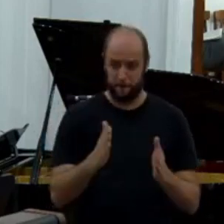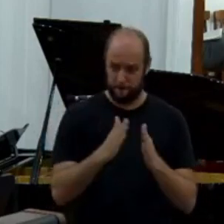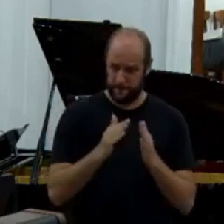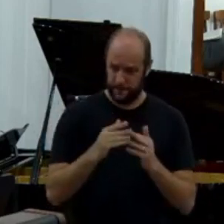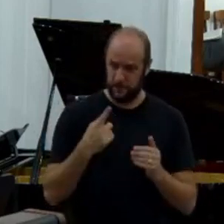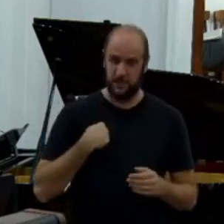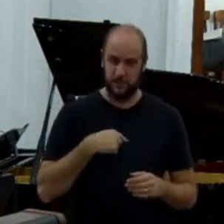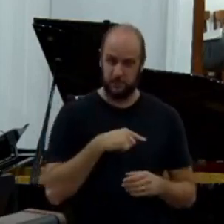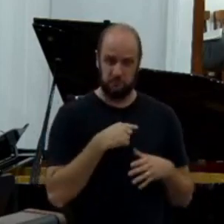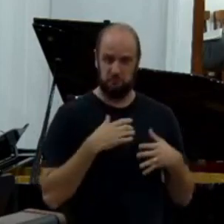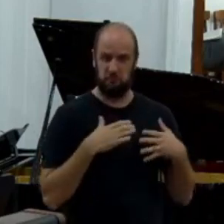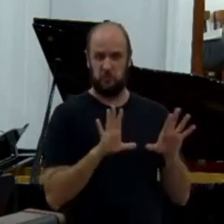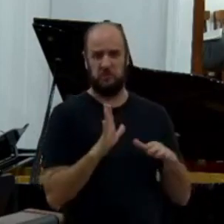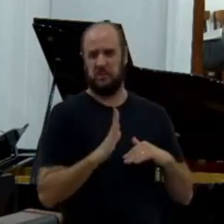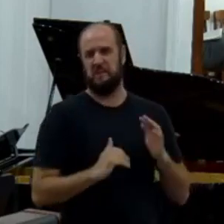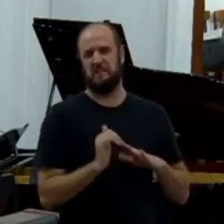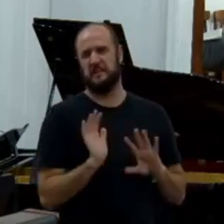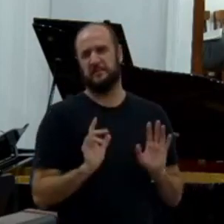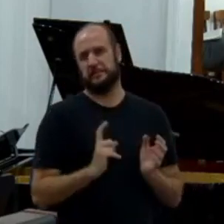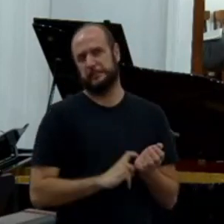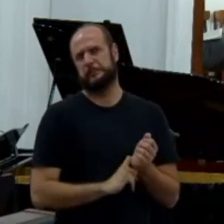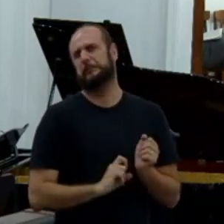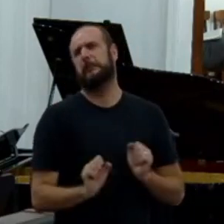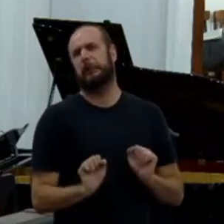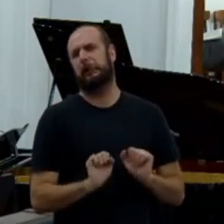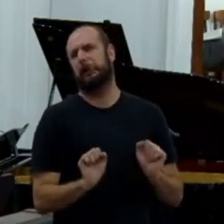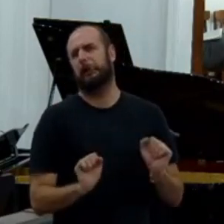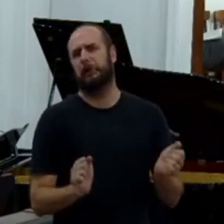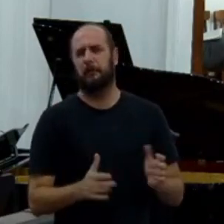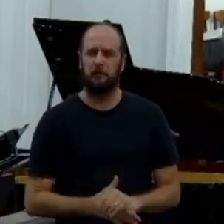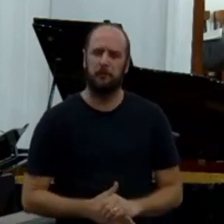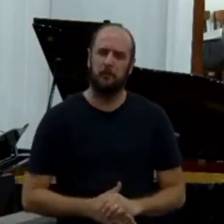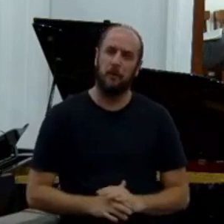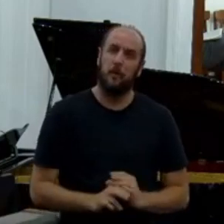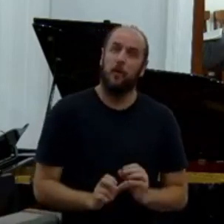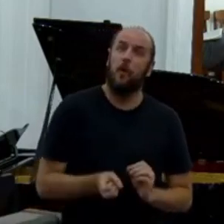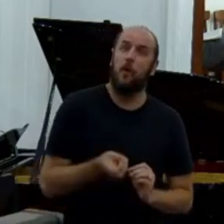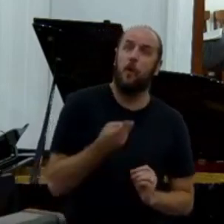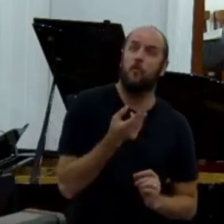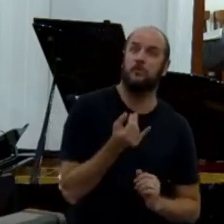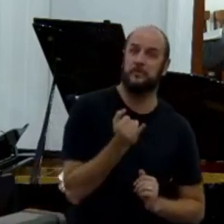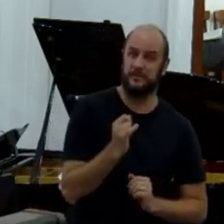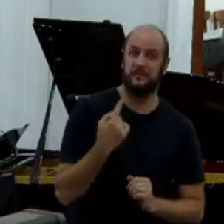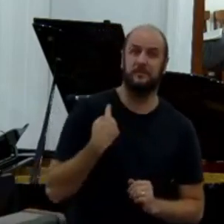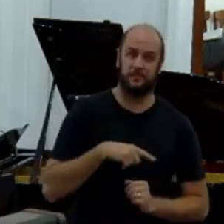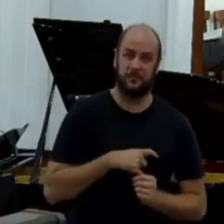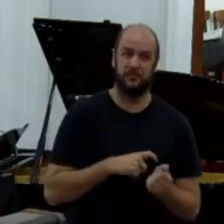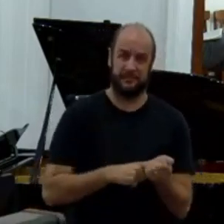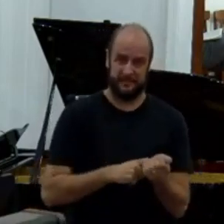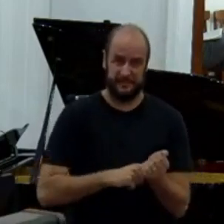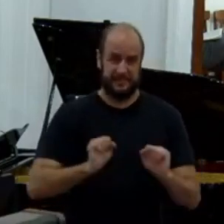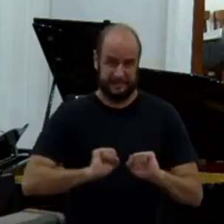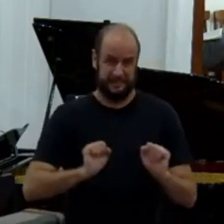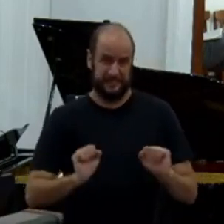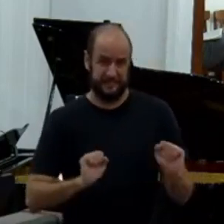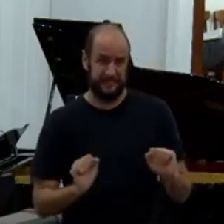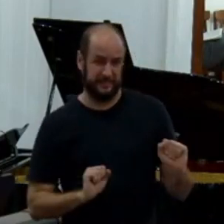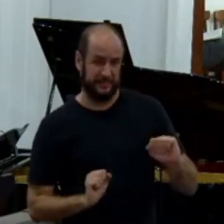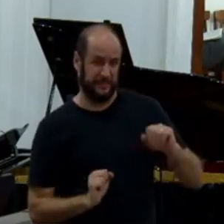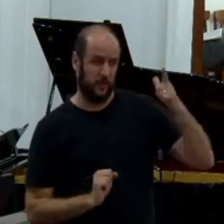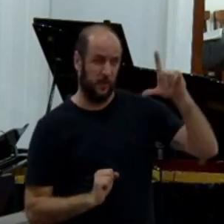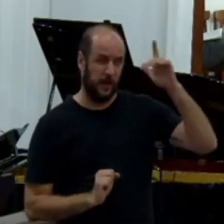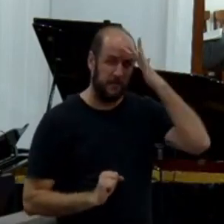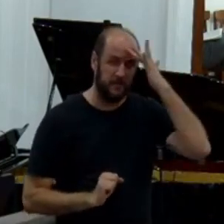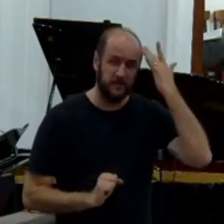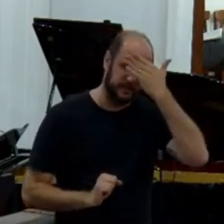e nós não queremos fazer e isto nos irrita, ou quando ficamos irritados por causa que alguém esqueceu